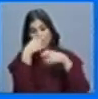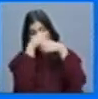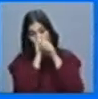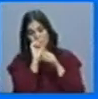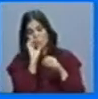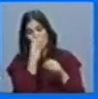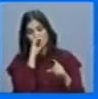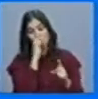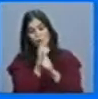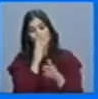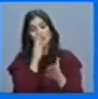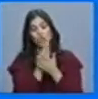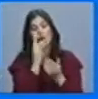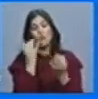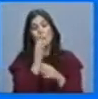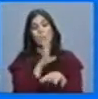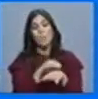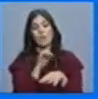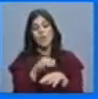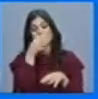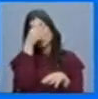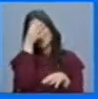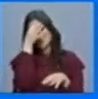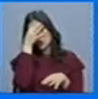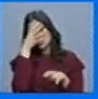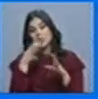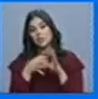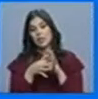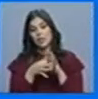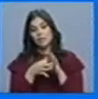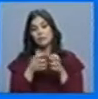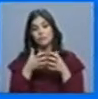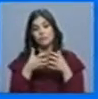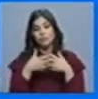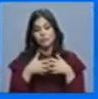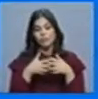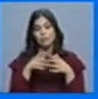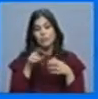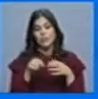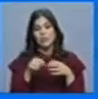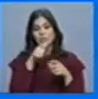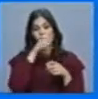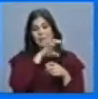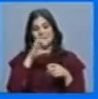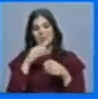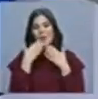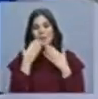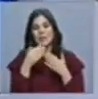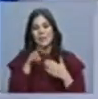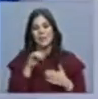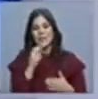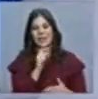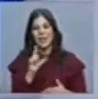só foi feito graças à precisão da nossa indústria e dos nossos cientistas. Miguel, obrigada e um bom Obrigado. dia.